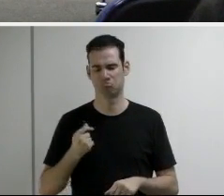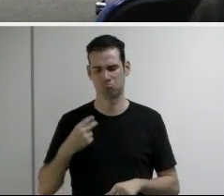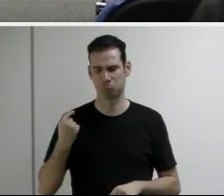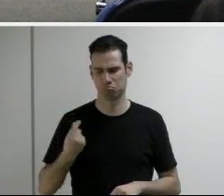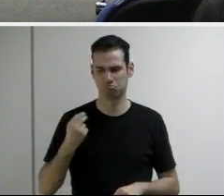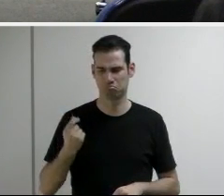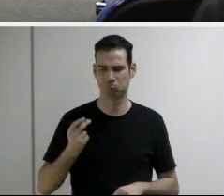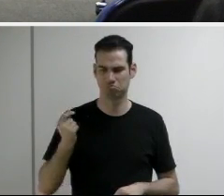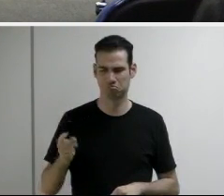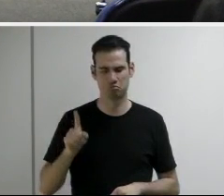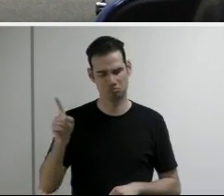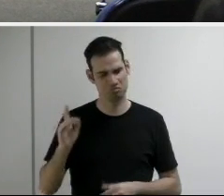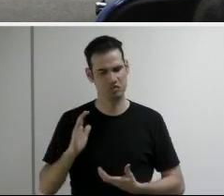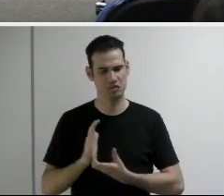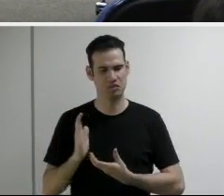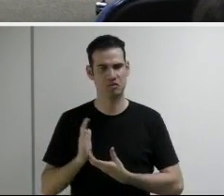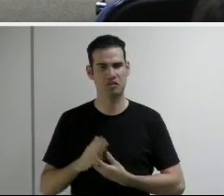lá na Câmara, né?